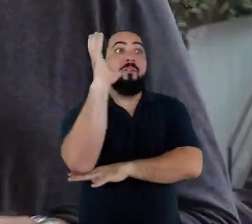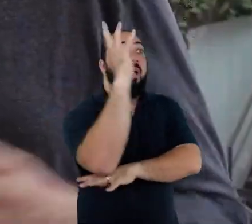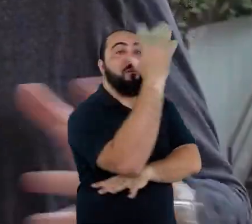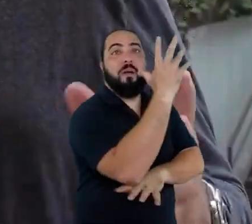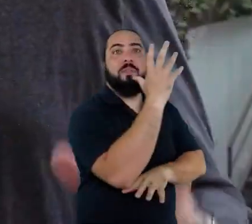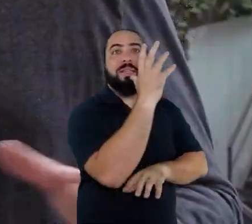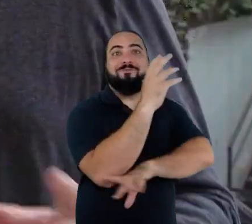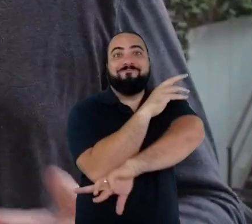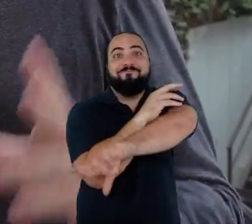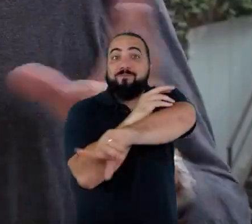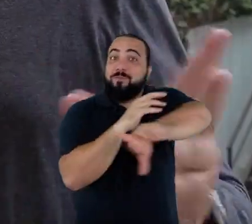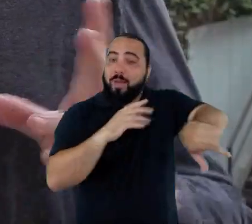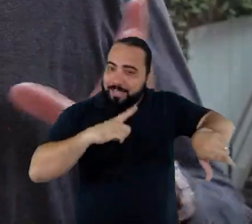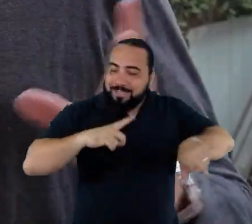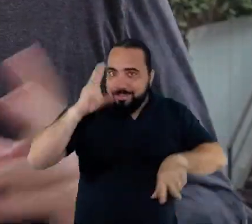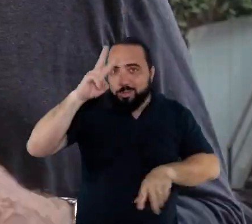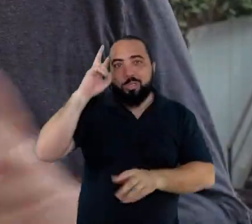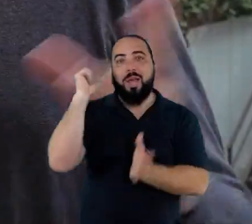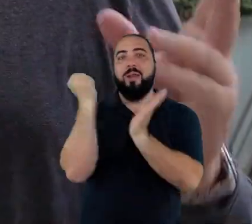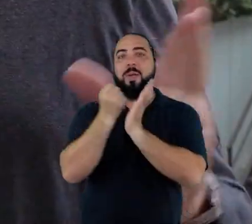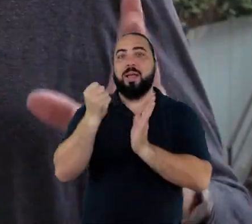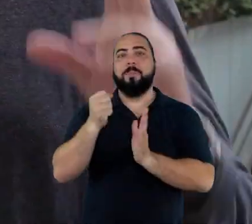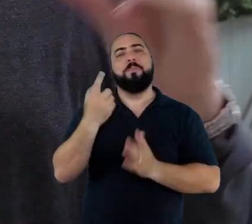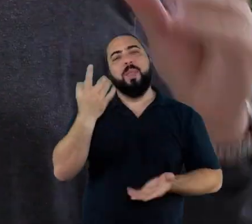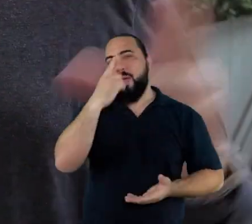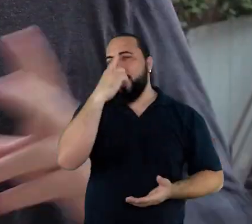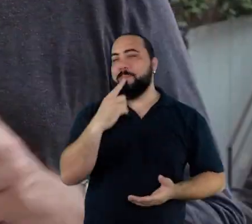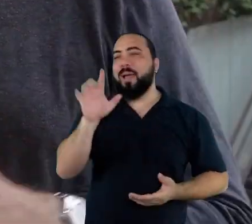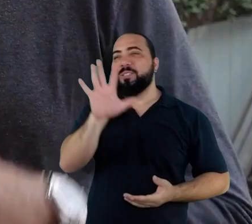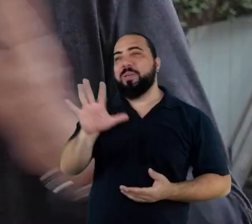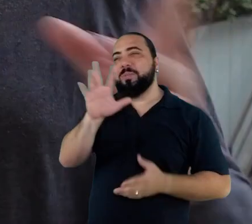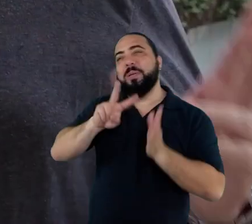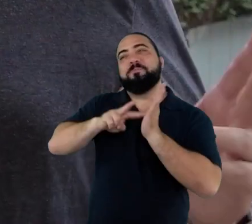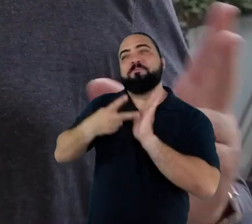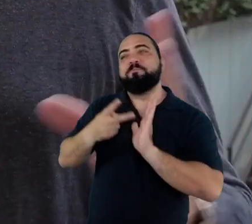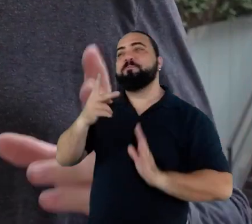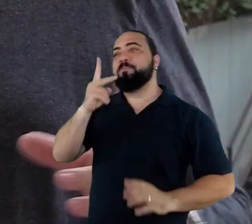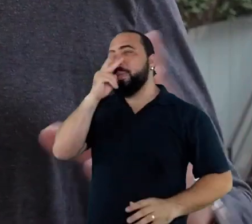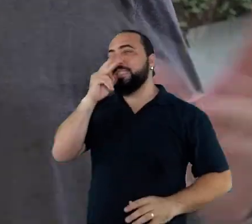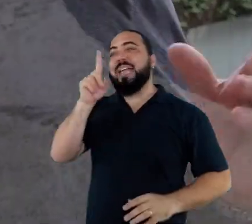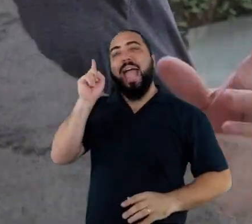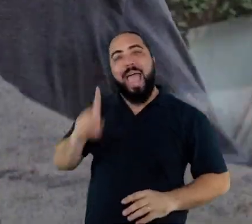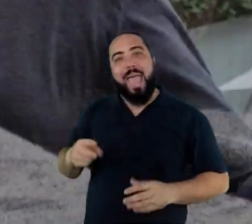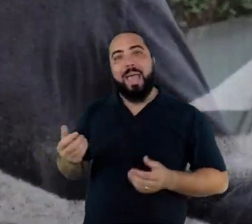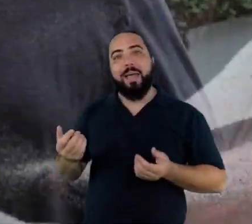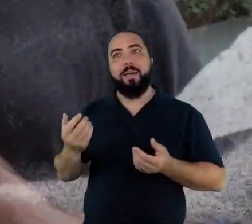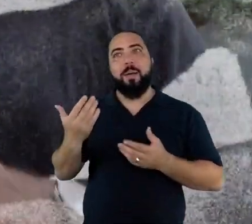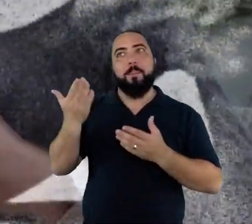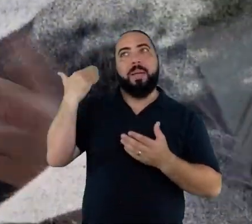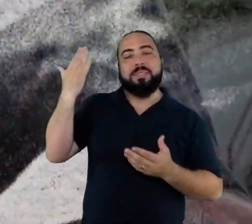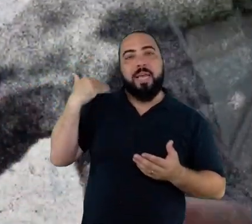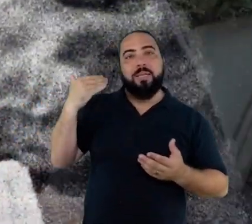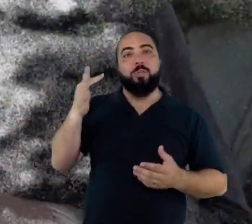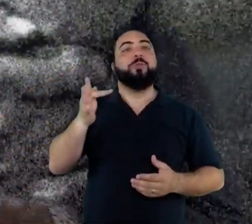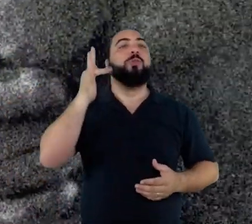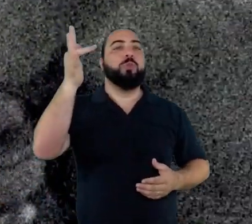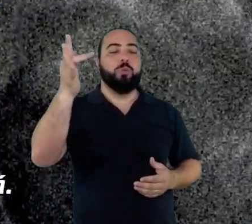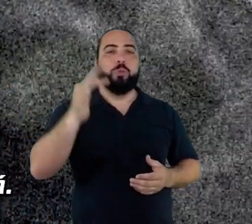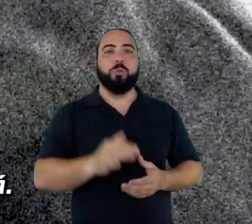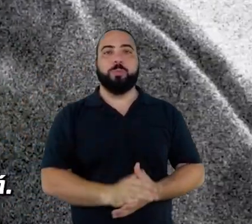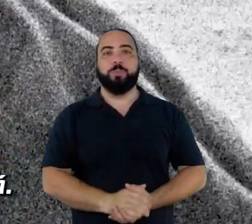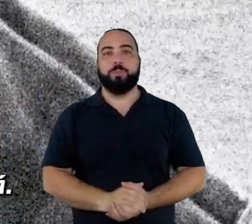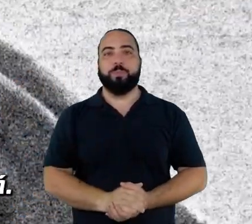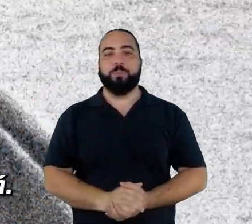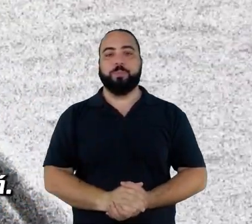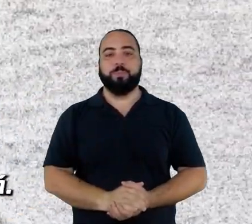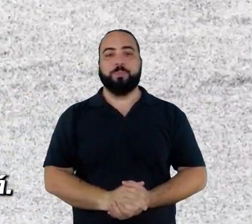né? Então, essas duas imagens, ela mais ou menos traduzem essa ponte entre o passado e o futuro, né?